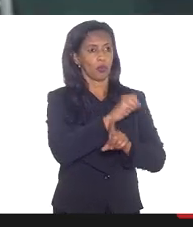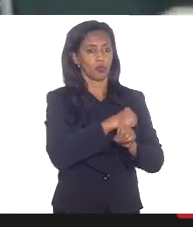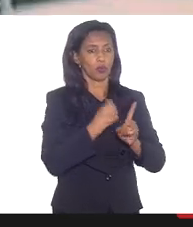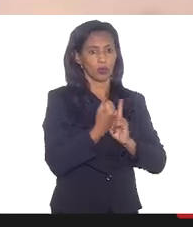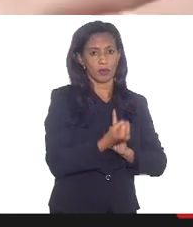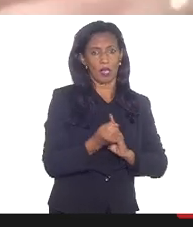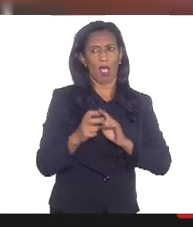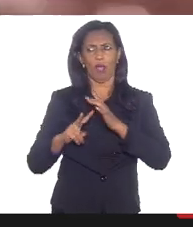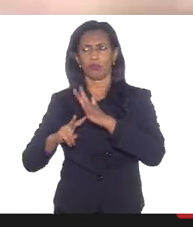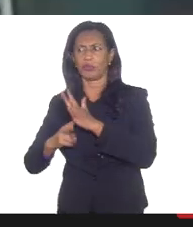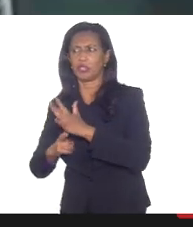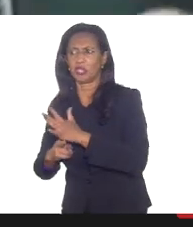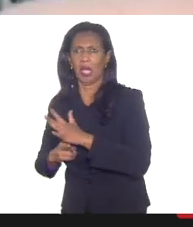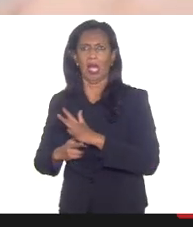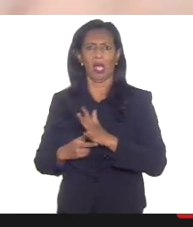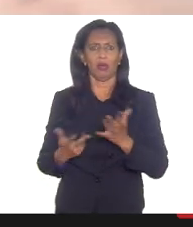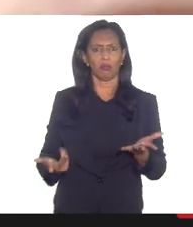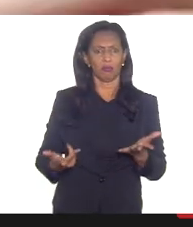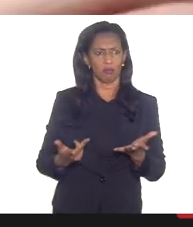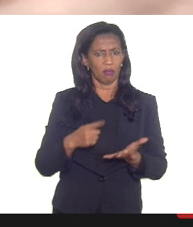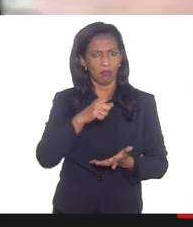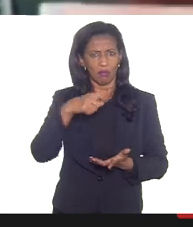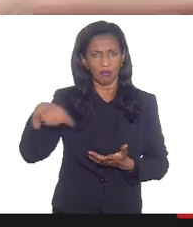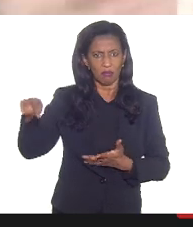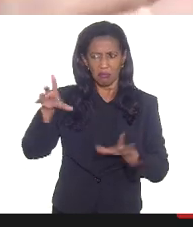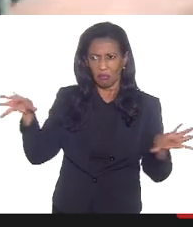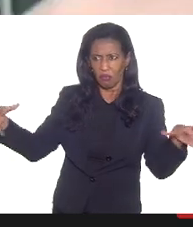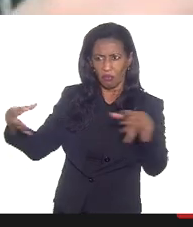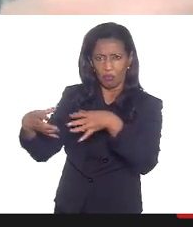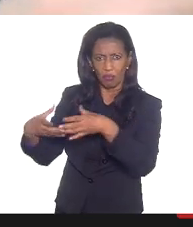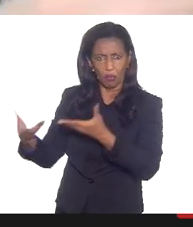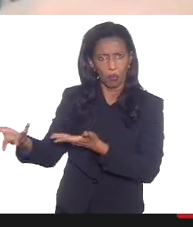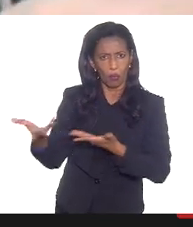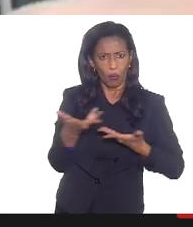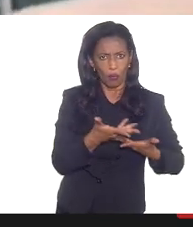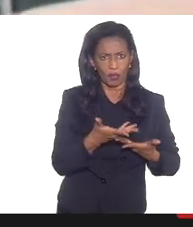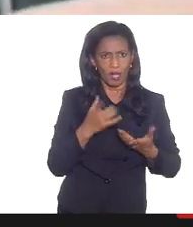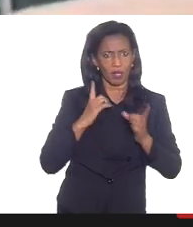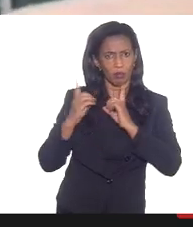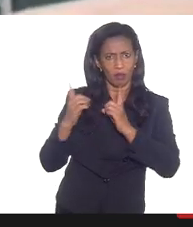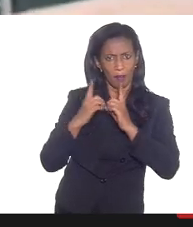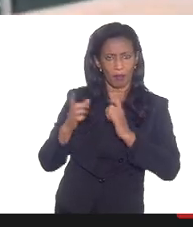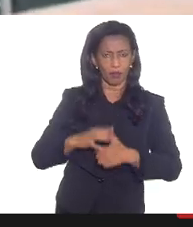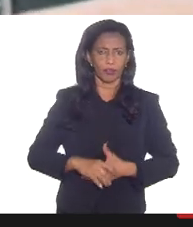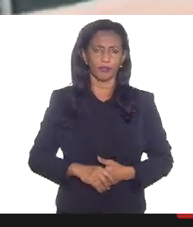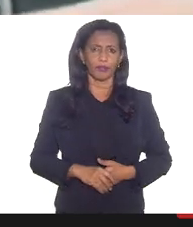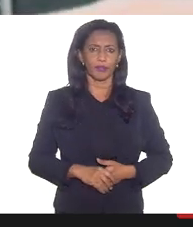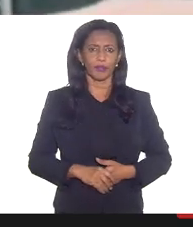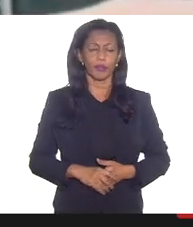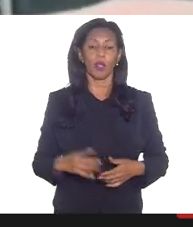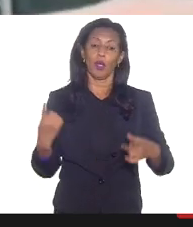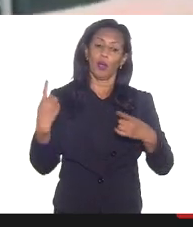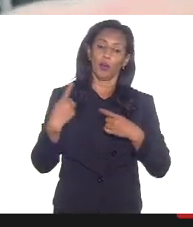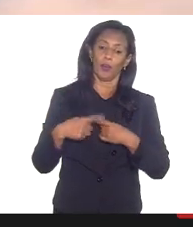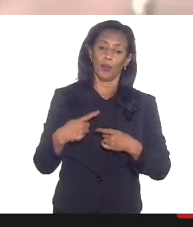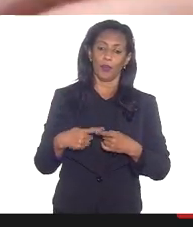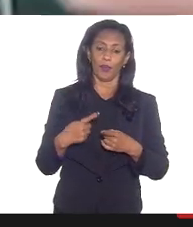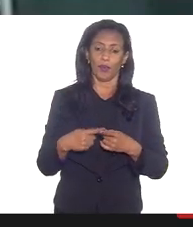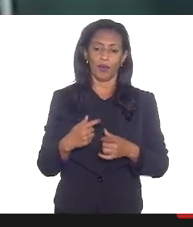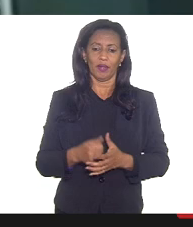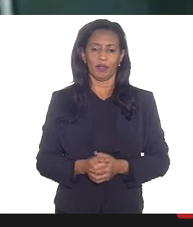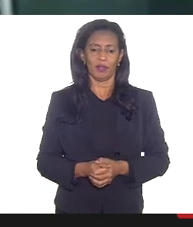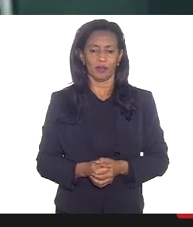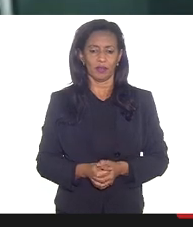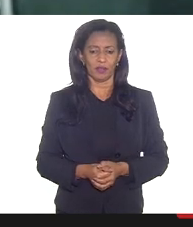entidades sindicais, elas foram chamadas para esse debate? Porque